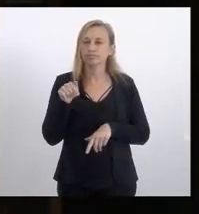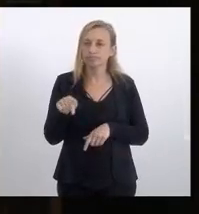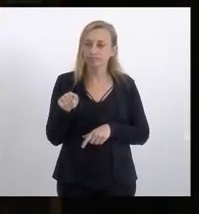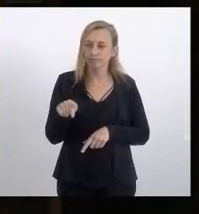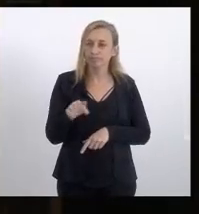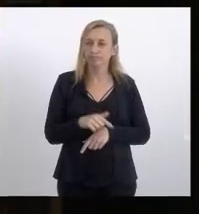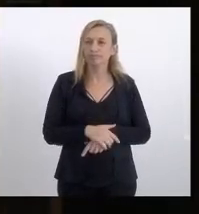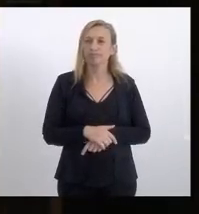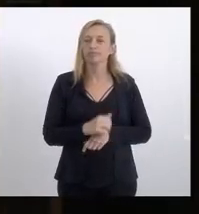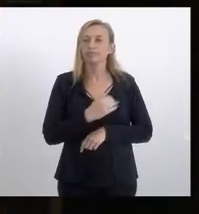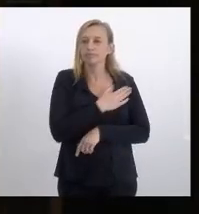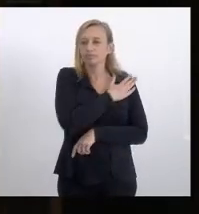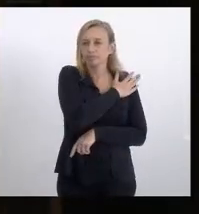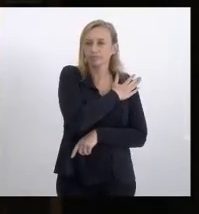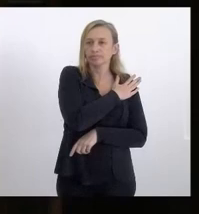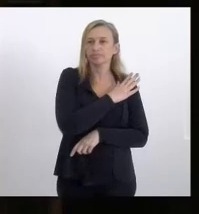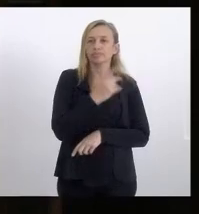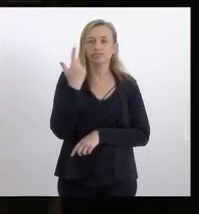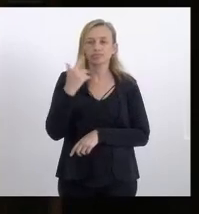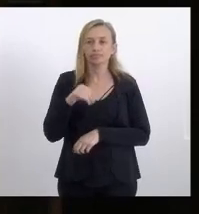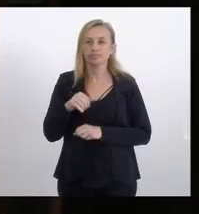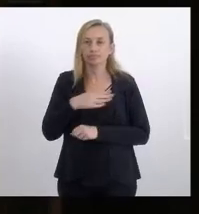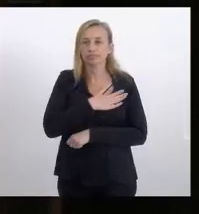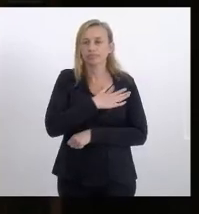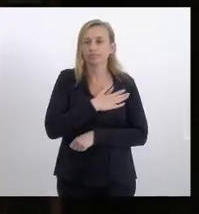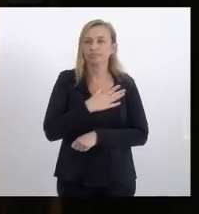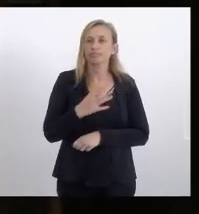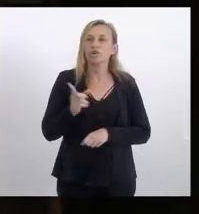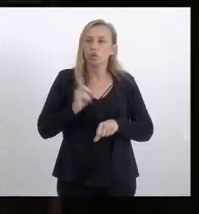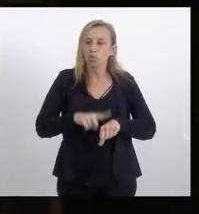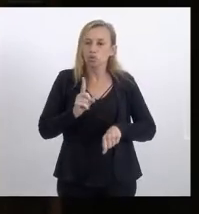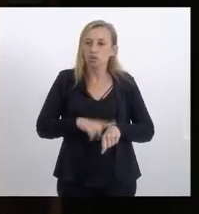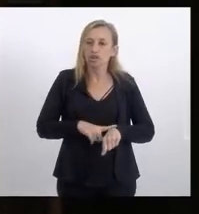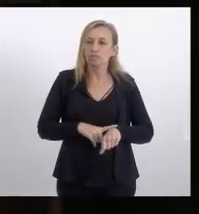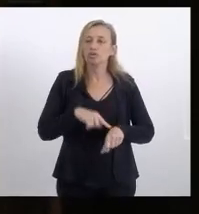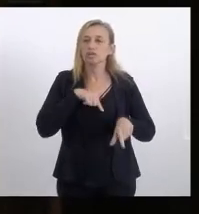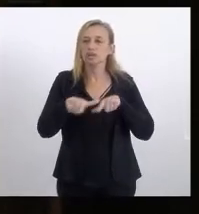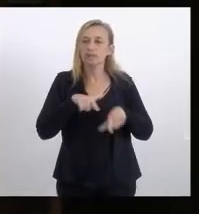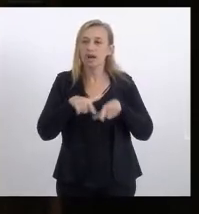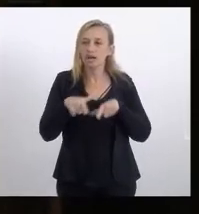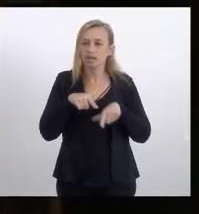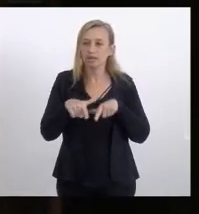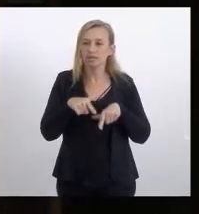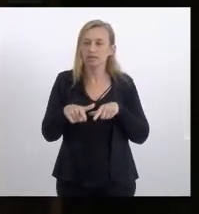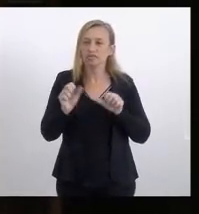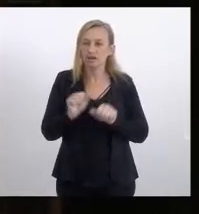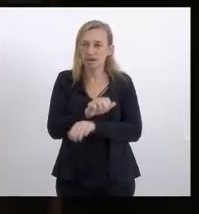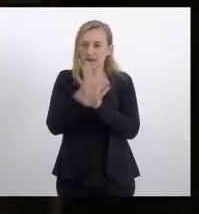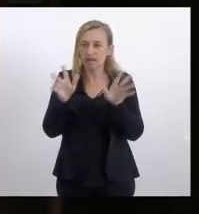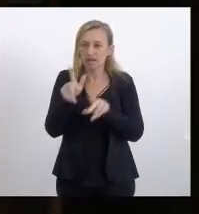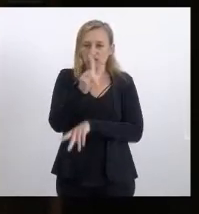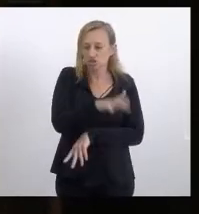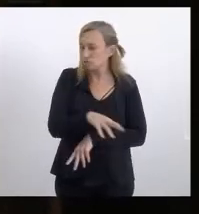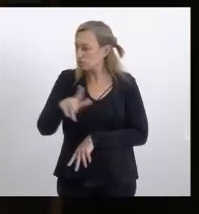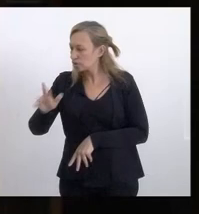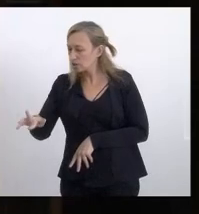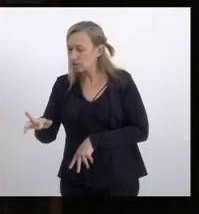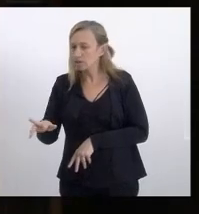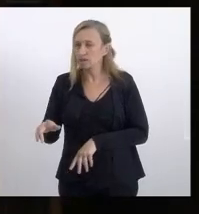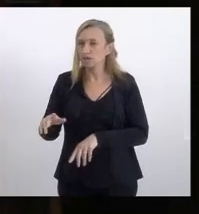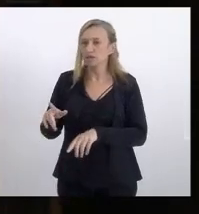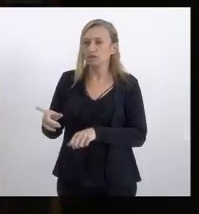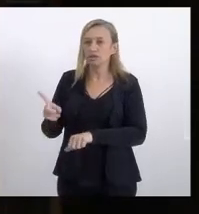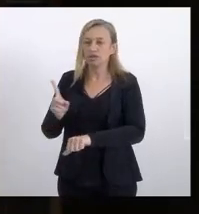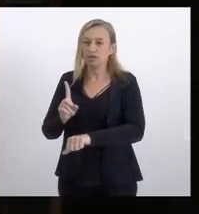anos de serviço a atividade natureza militar definida com tempo de efetivo serviço para ficar bem claro a diferença de anos de